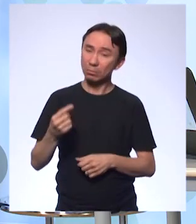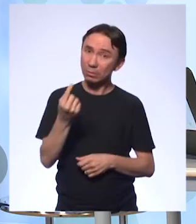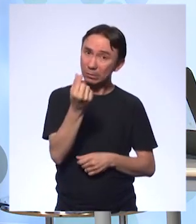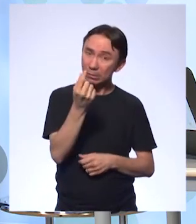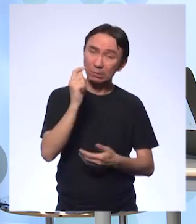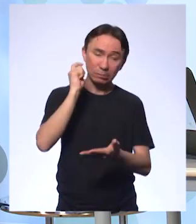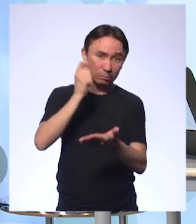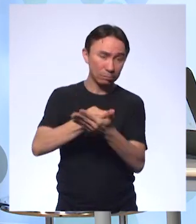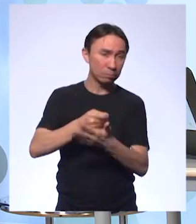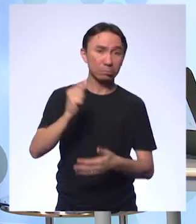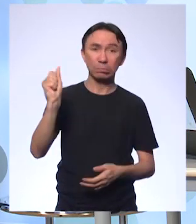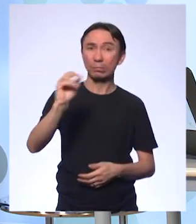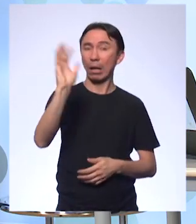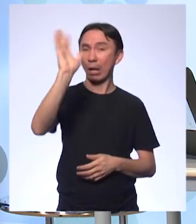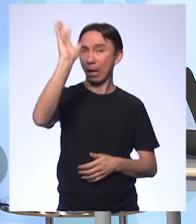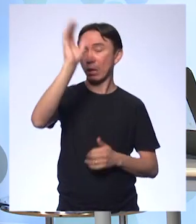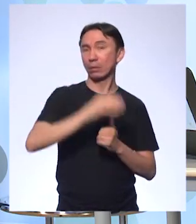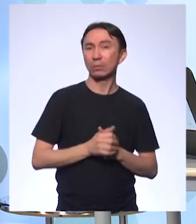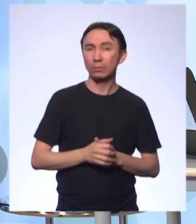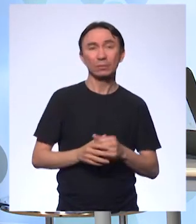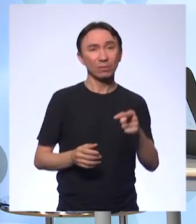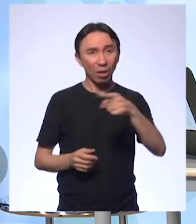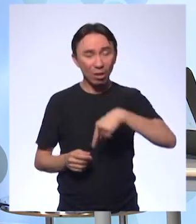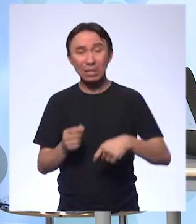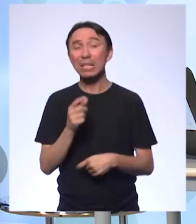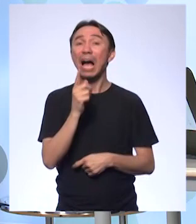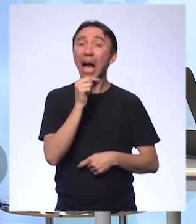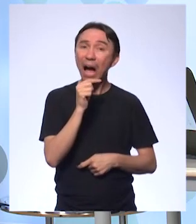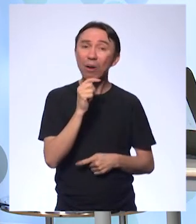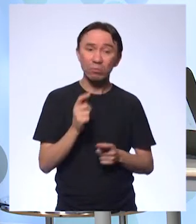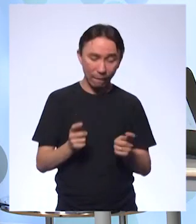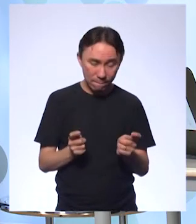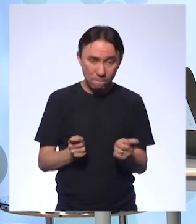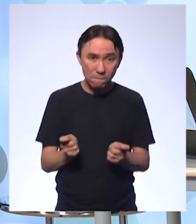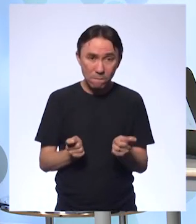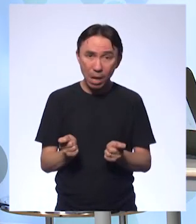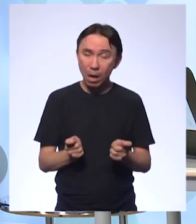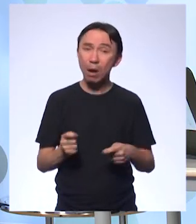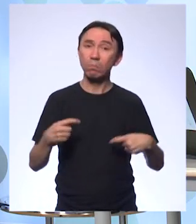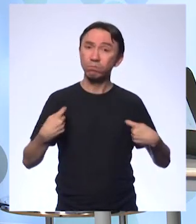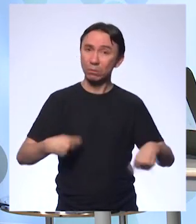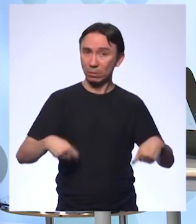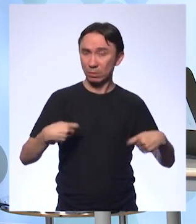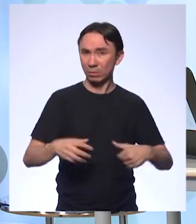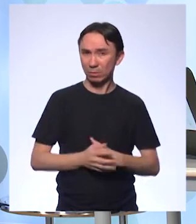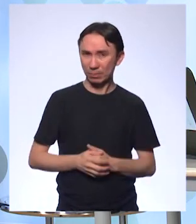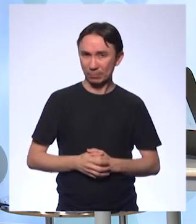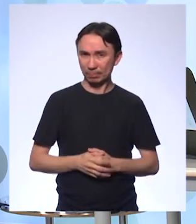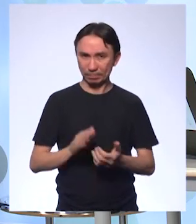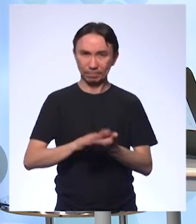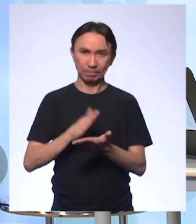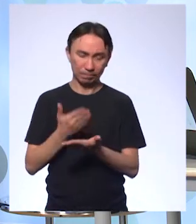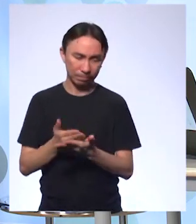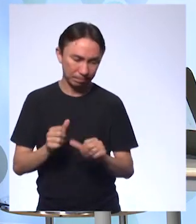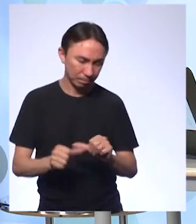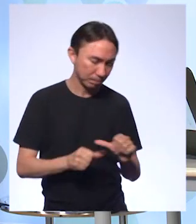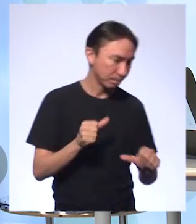nós temos que economizar a água. Ah, mas eu pago tão pouco para a água. Então, você paga pouco pela água, alguns